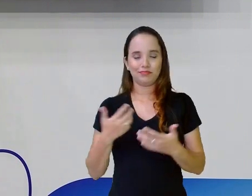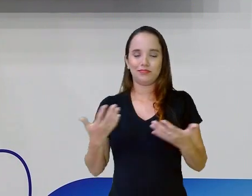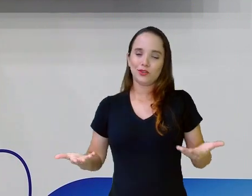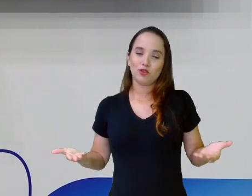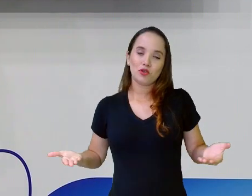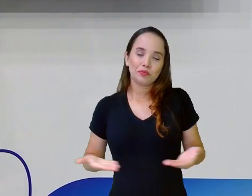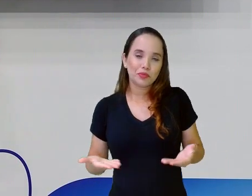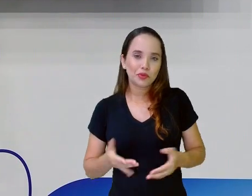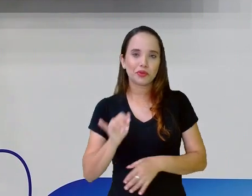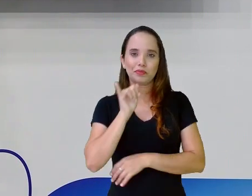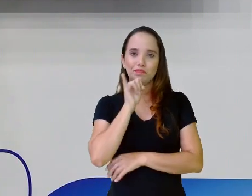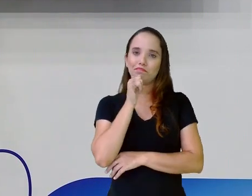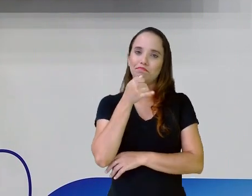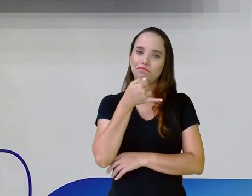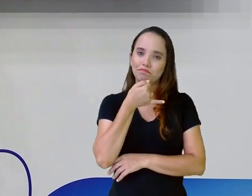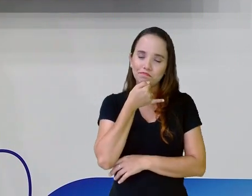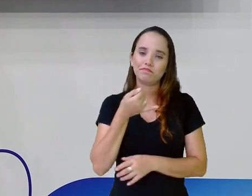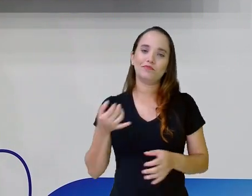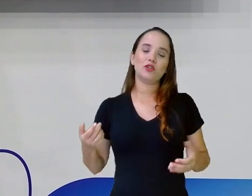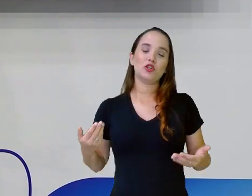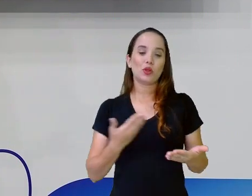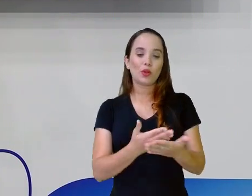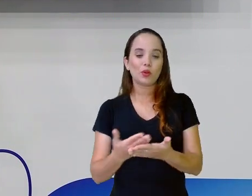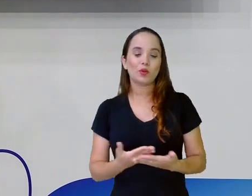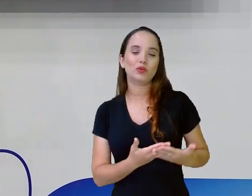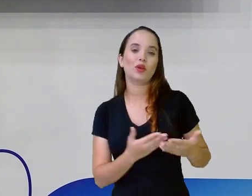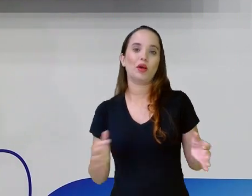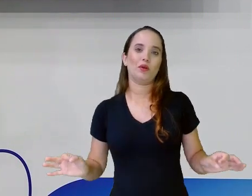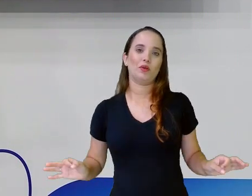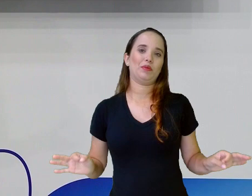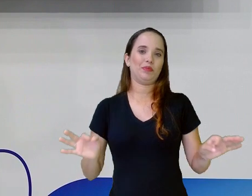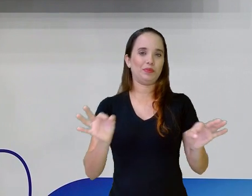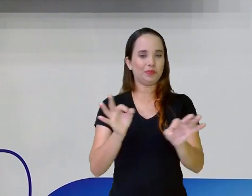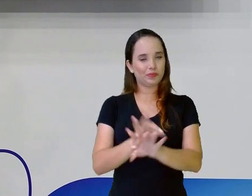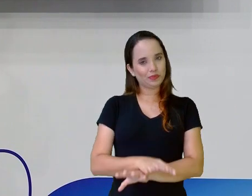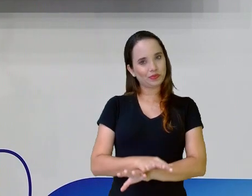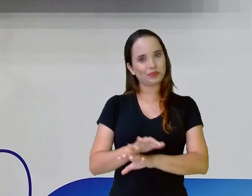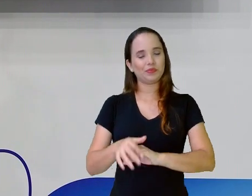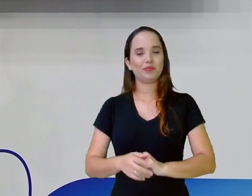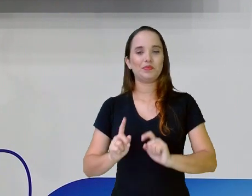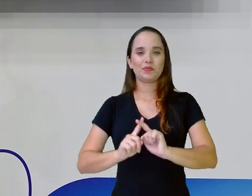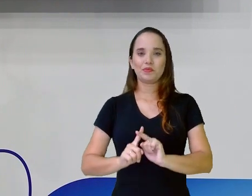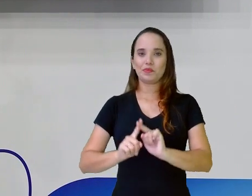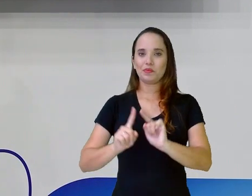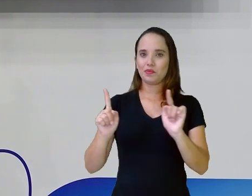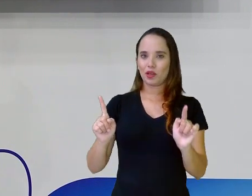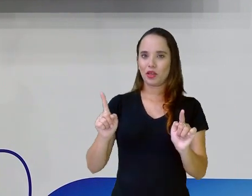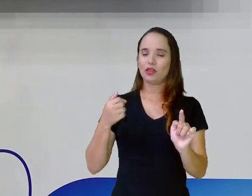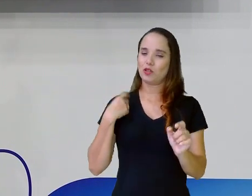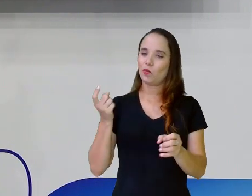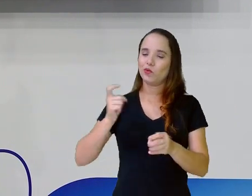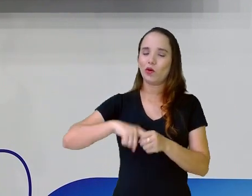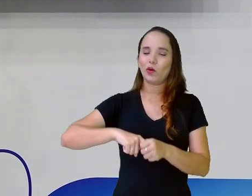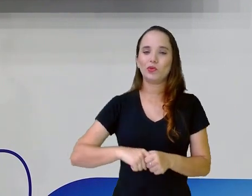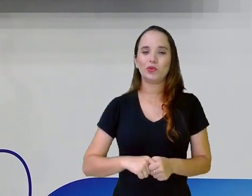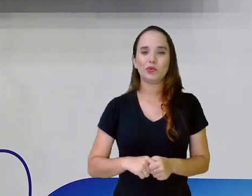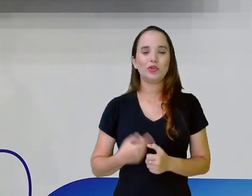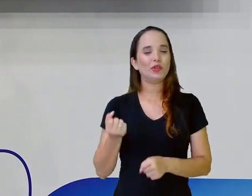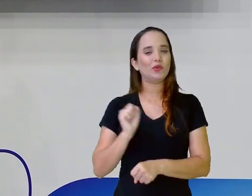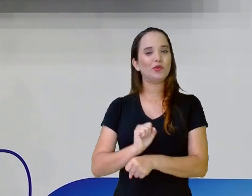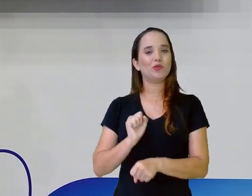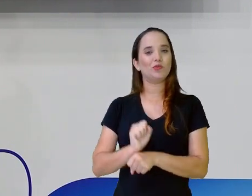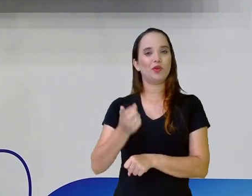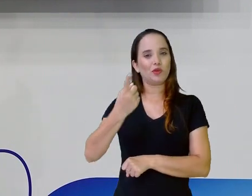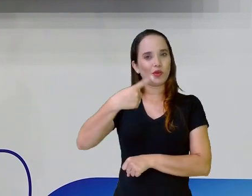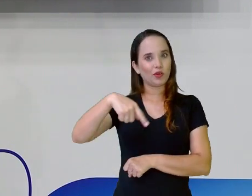hoje, infelizmente, a nossa aula chegou ao fim, mas eu voltarei e espero que